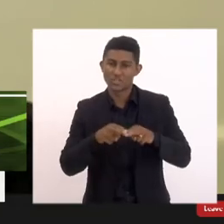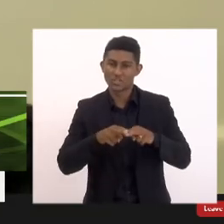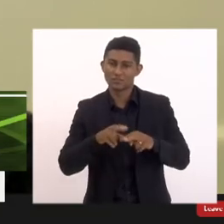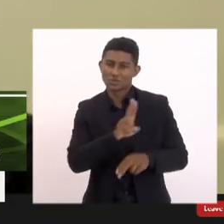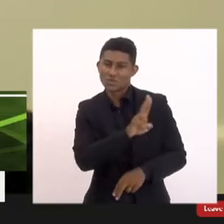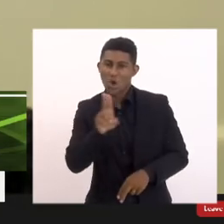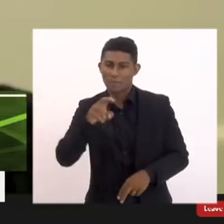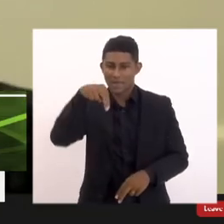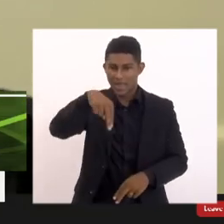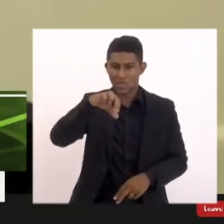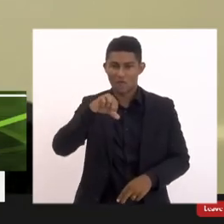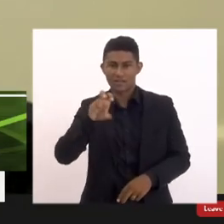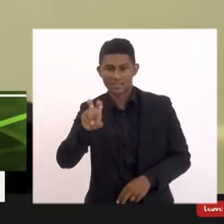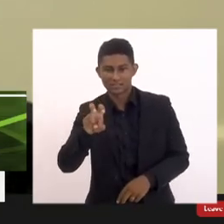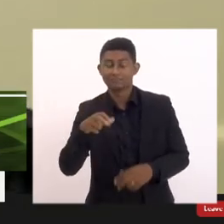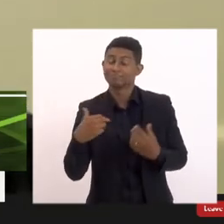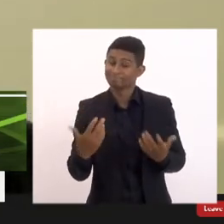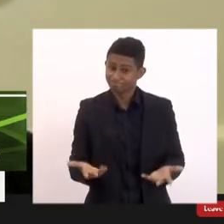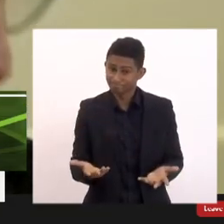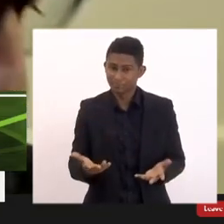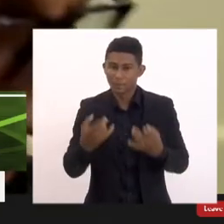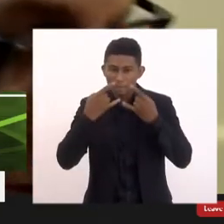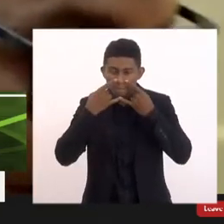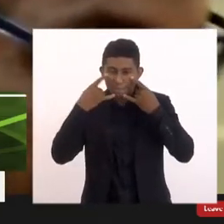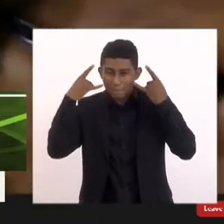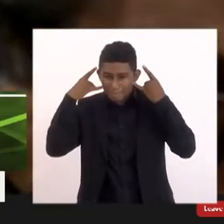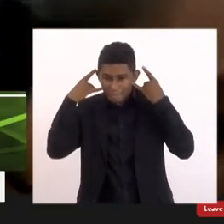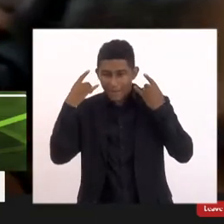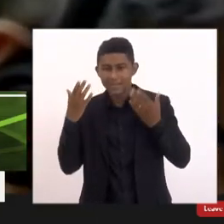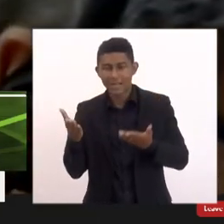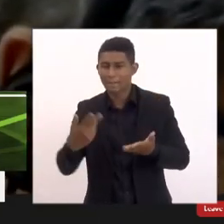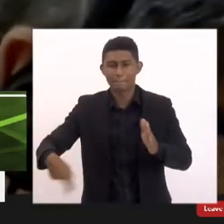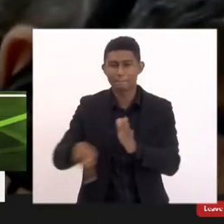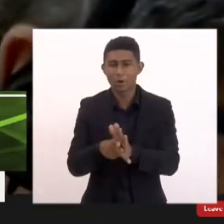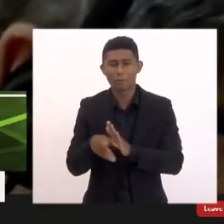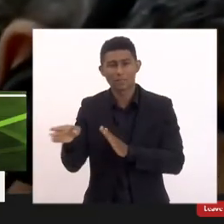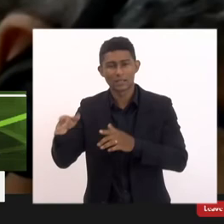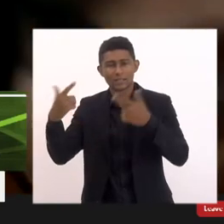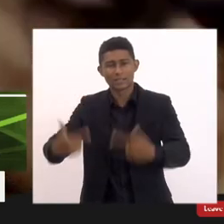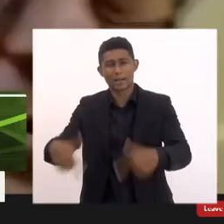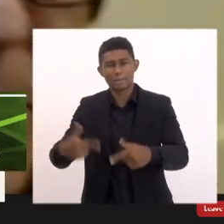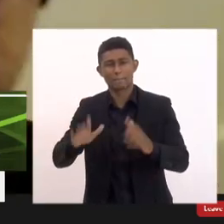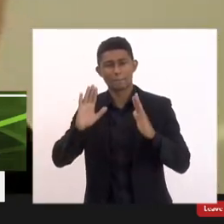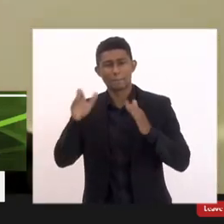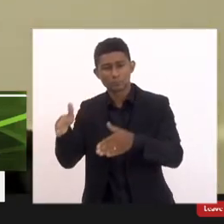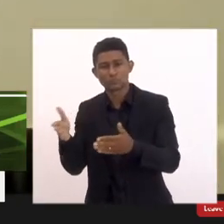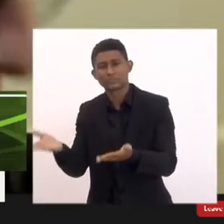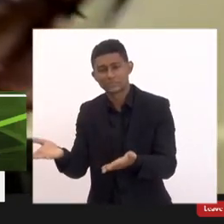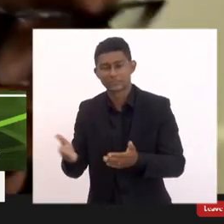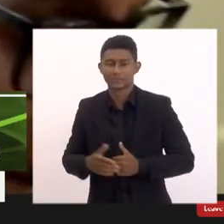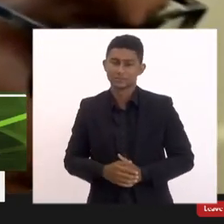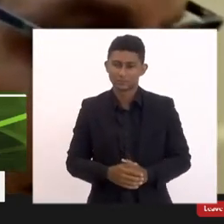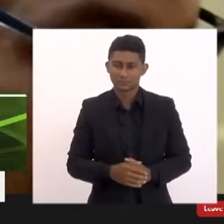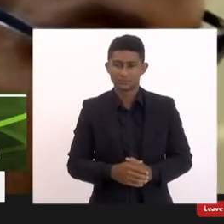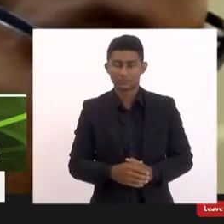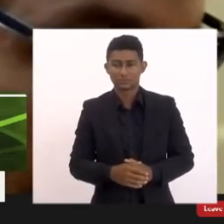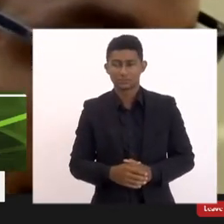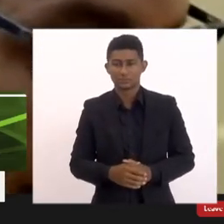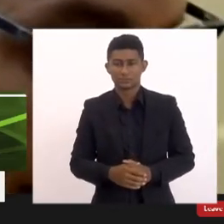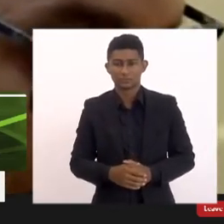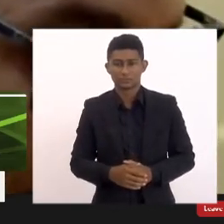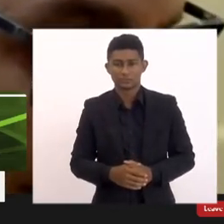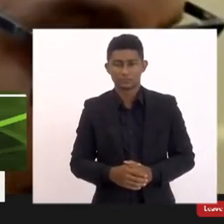Então, é uma máscara destinada para uma atividade muito específica. Eu não sei se eu cheguei